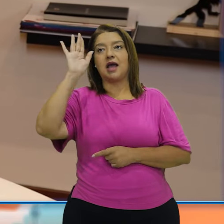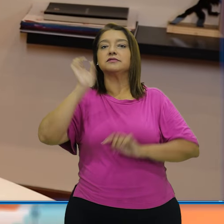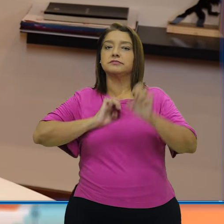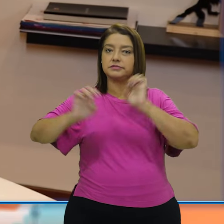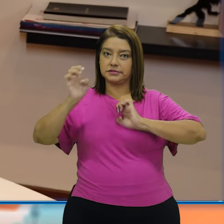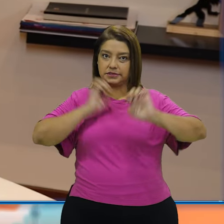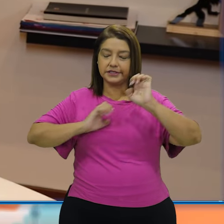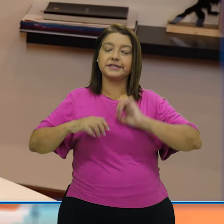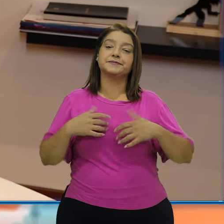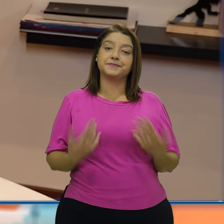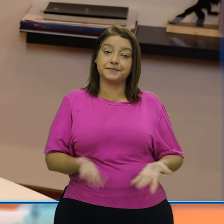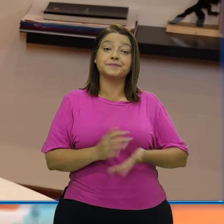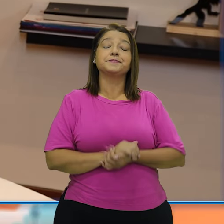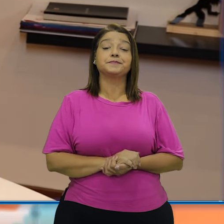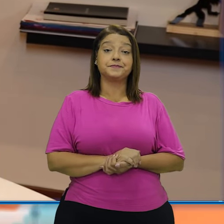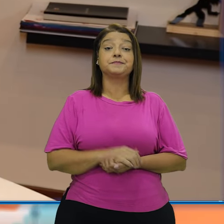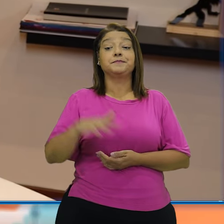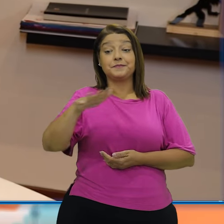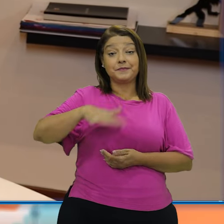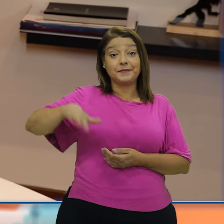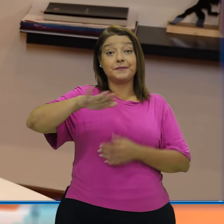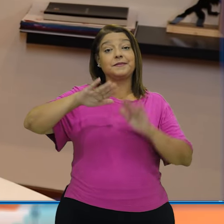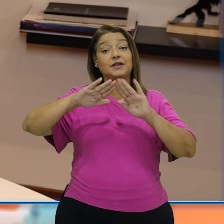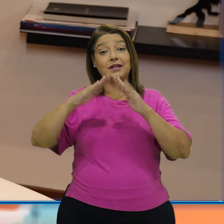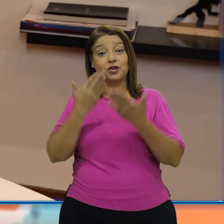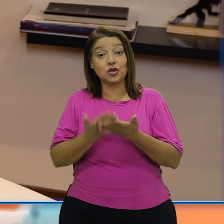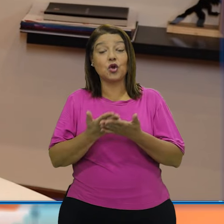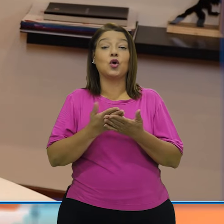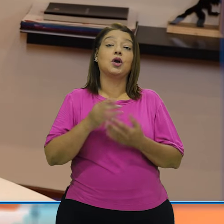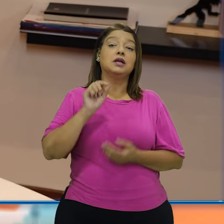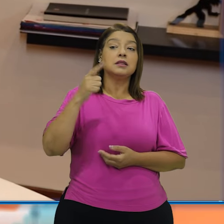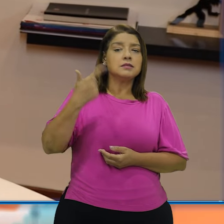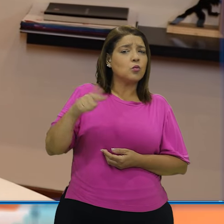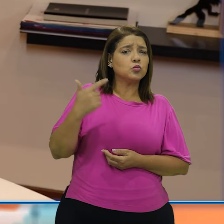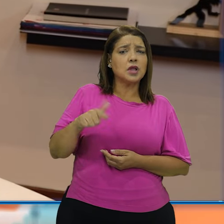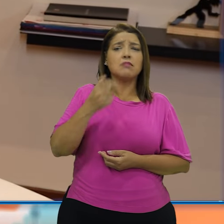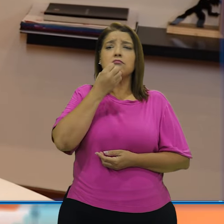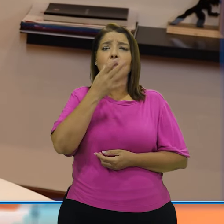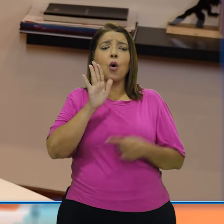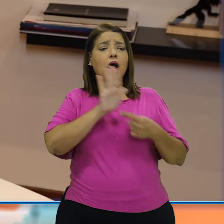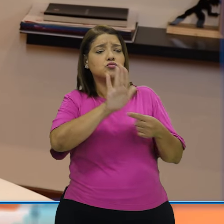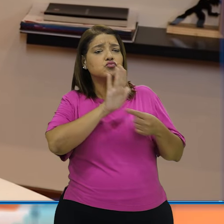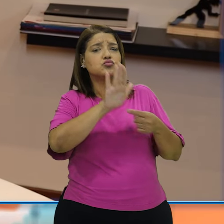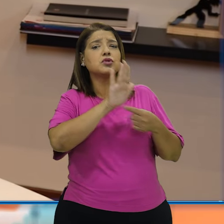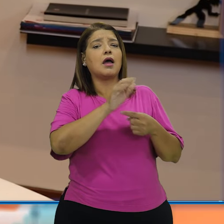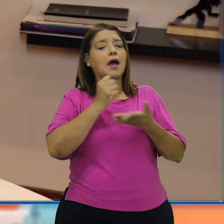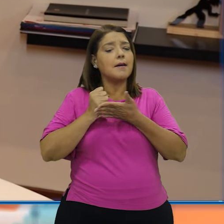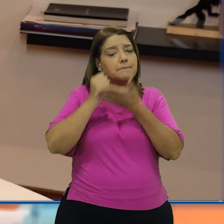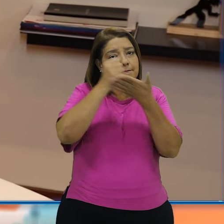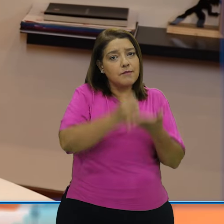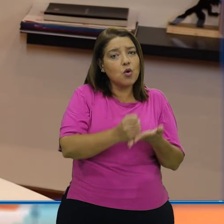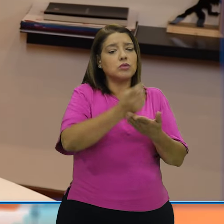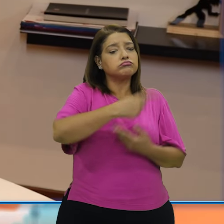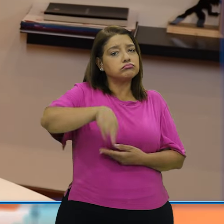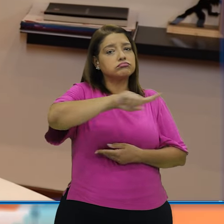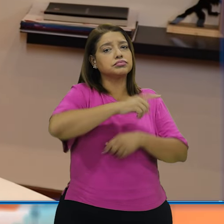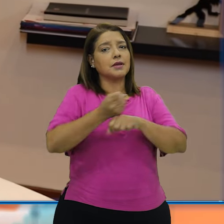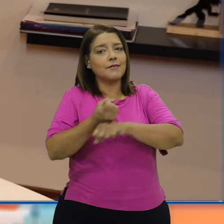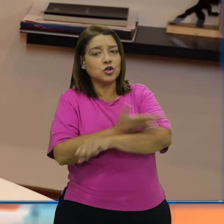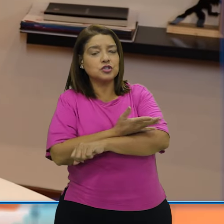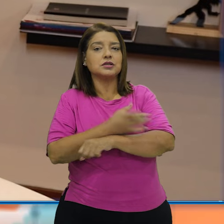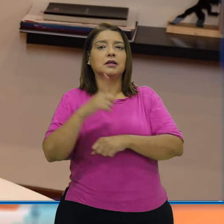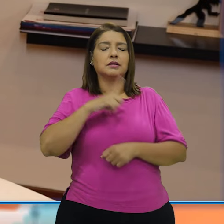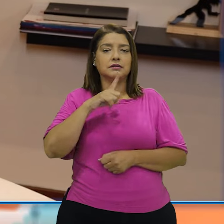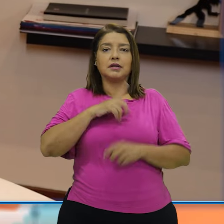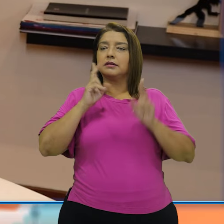de estresse. Em resumo, um ambiente escolar que é desfavorável, que não oferece suporte emocional para os alunos e que